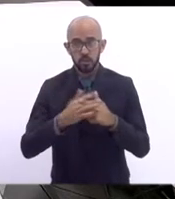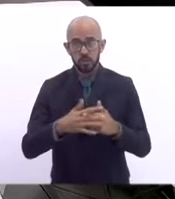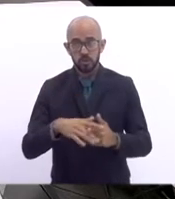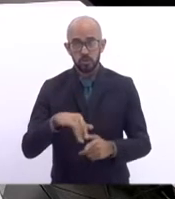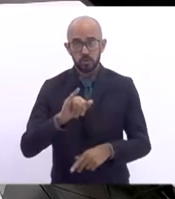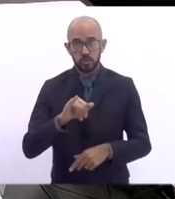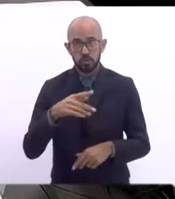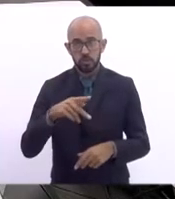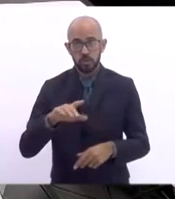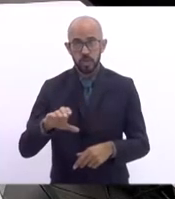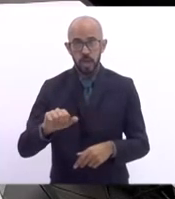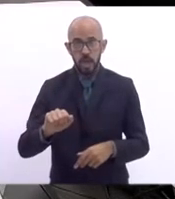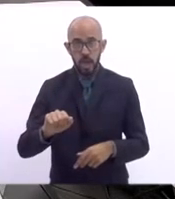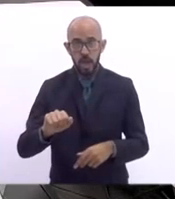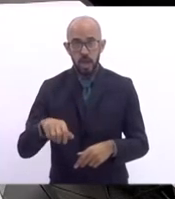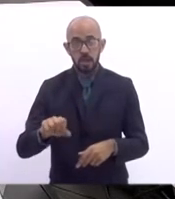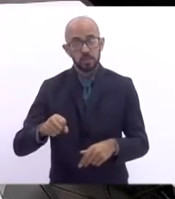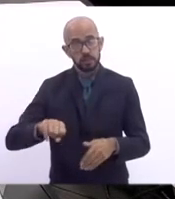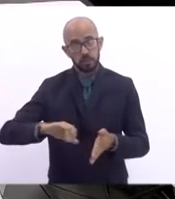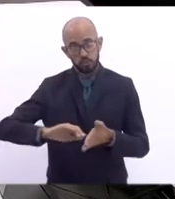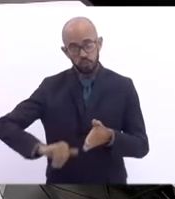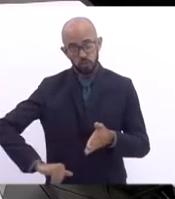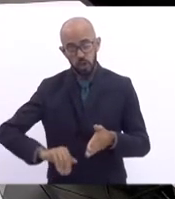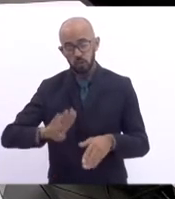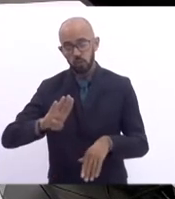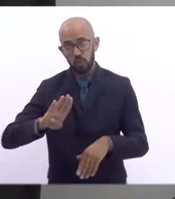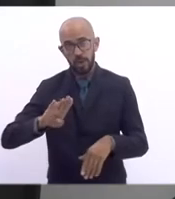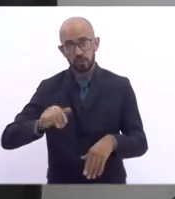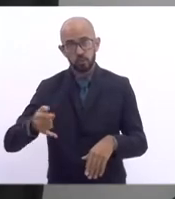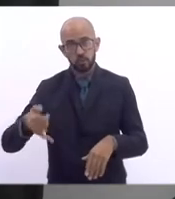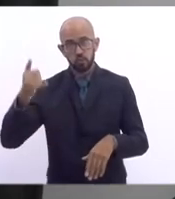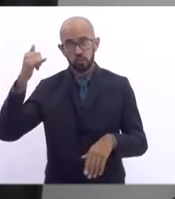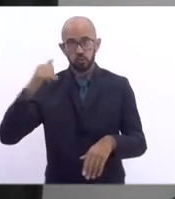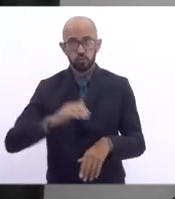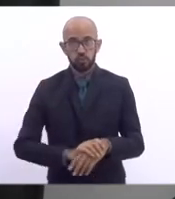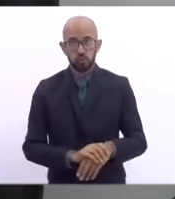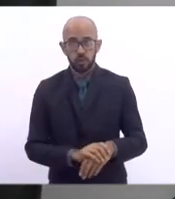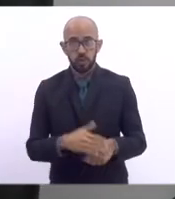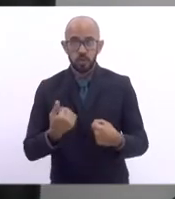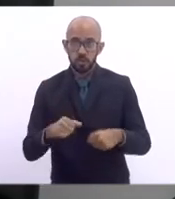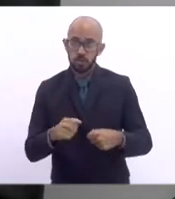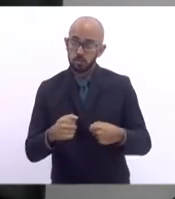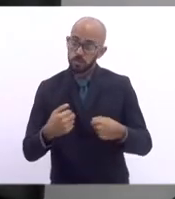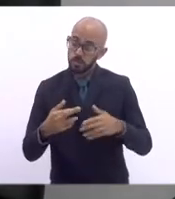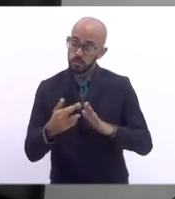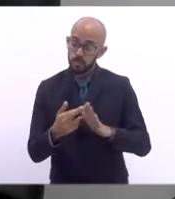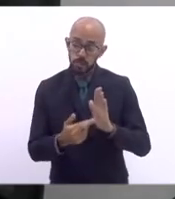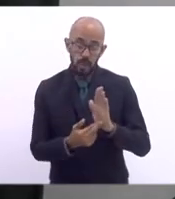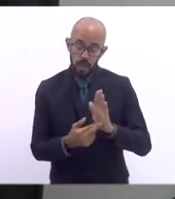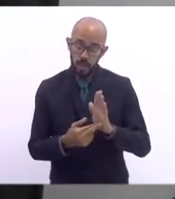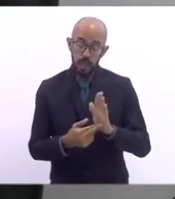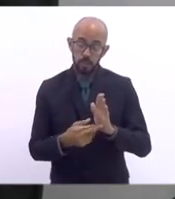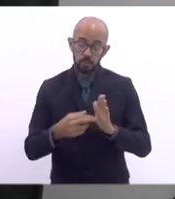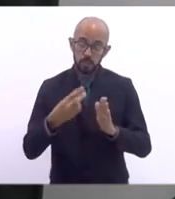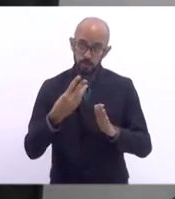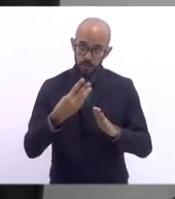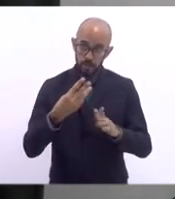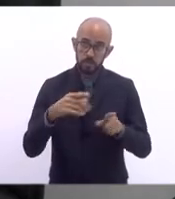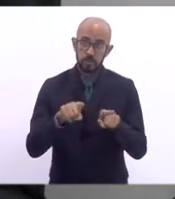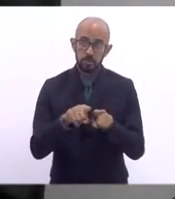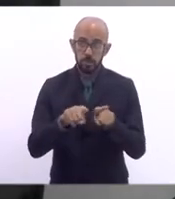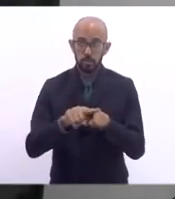quatro de Julho que esse devia ser o critério para os três e para os próximos nove anos Santana